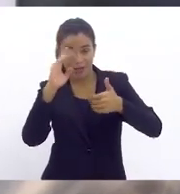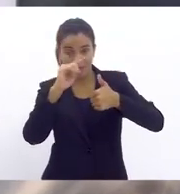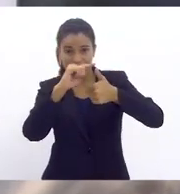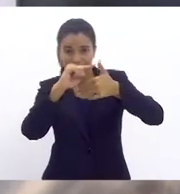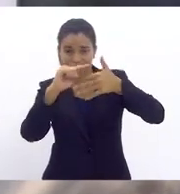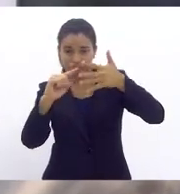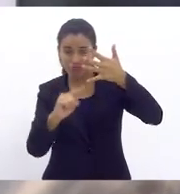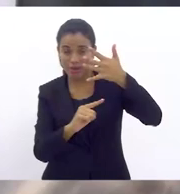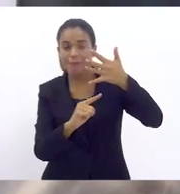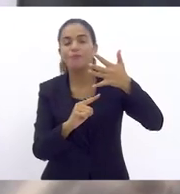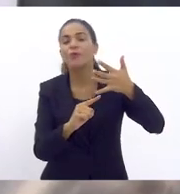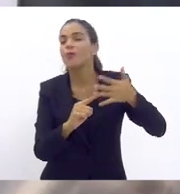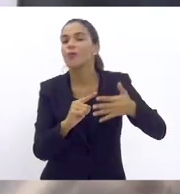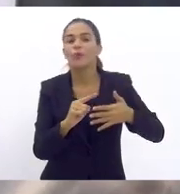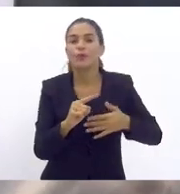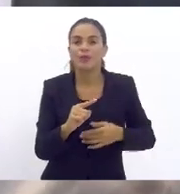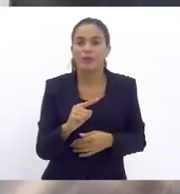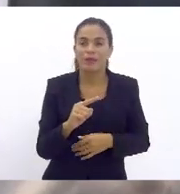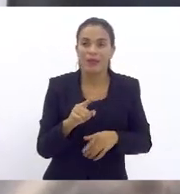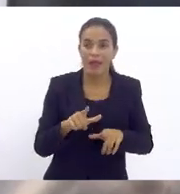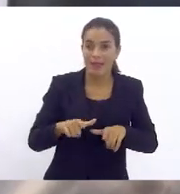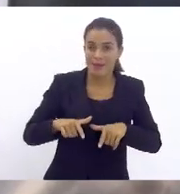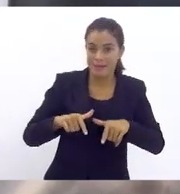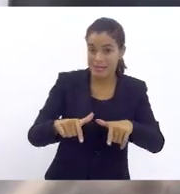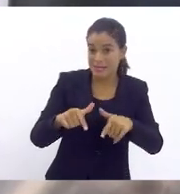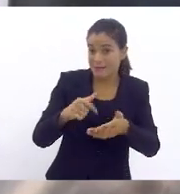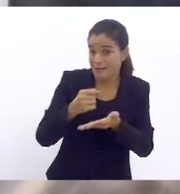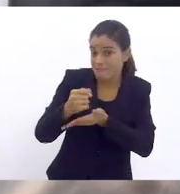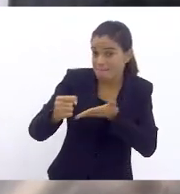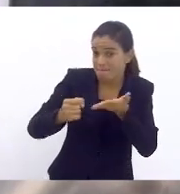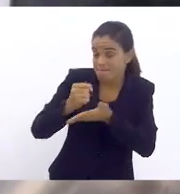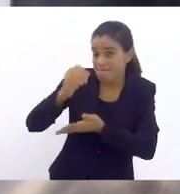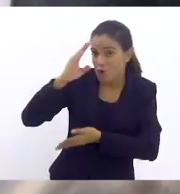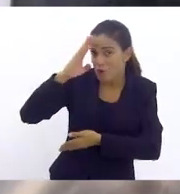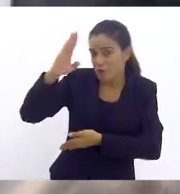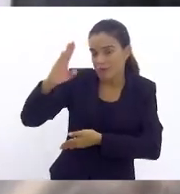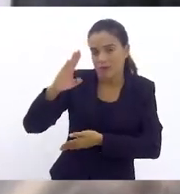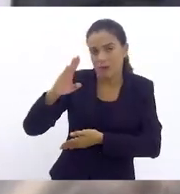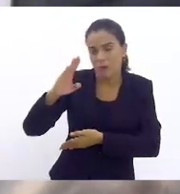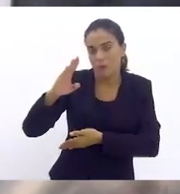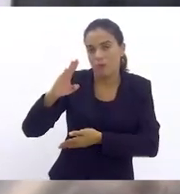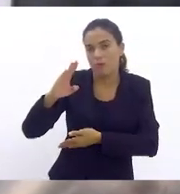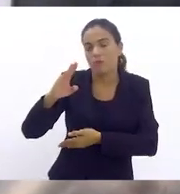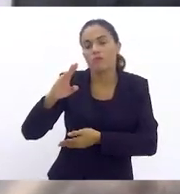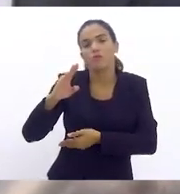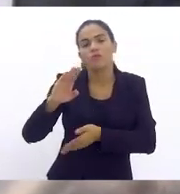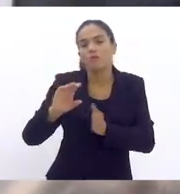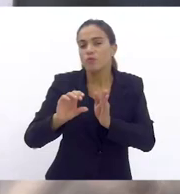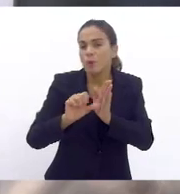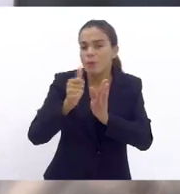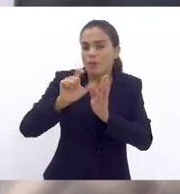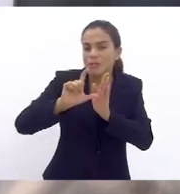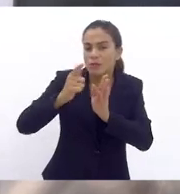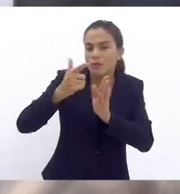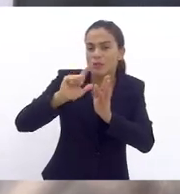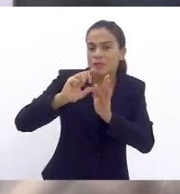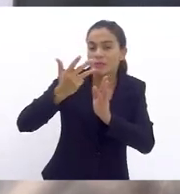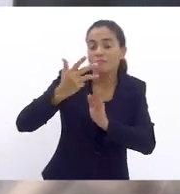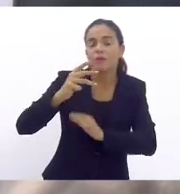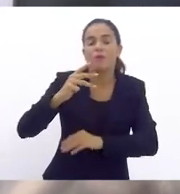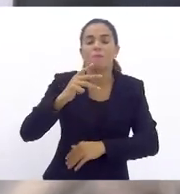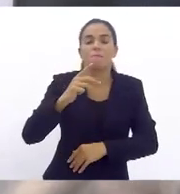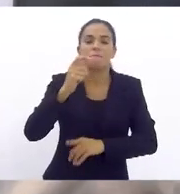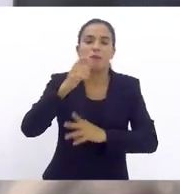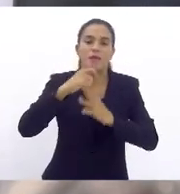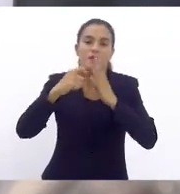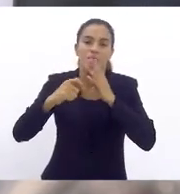iniciativa que seriam as iniciativas iniciativas fundamentais destes primeiros meses de gestão E é claro que é ela agora tá elaborando